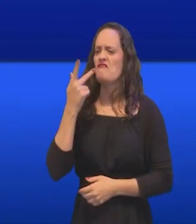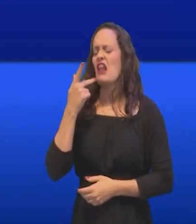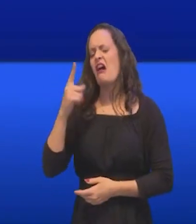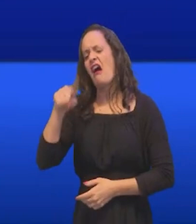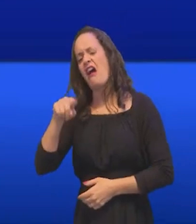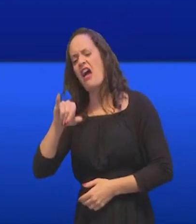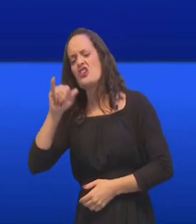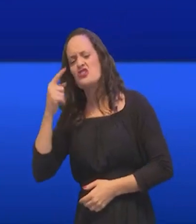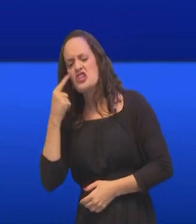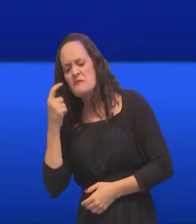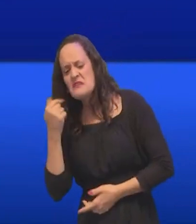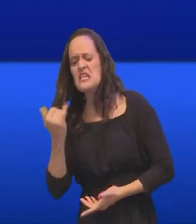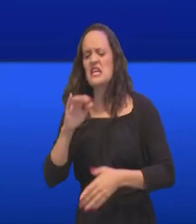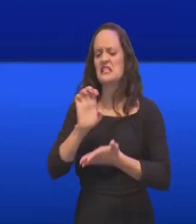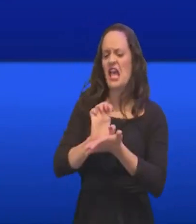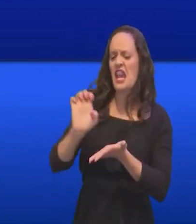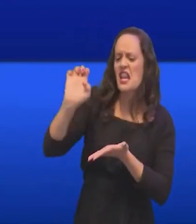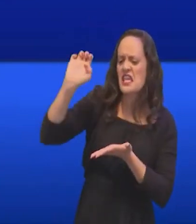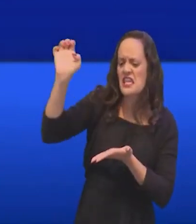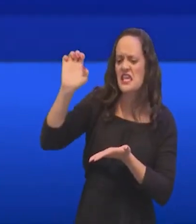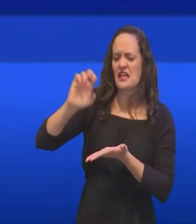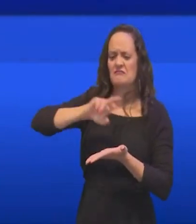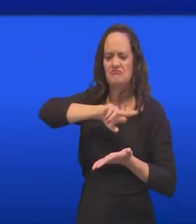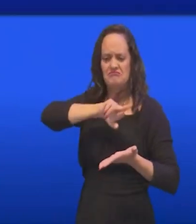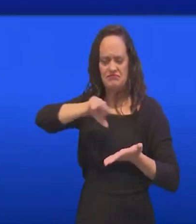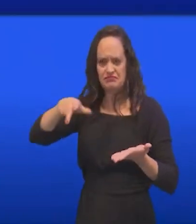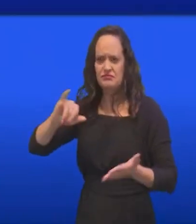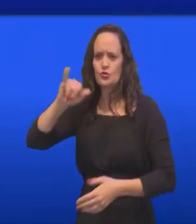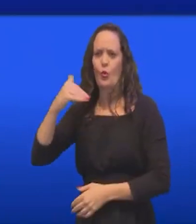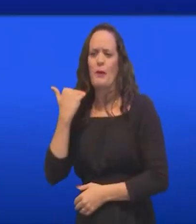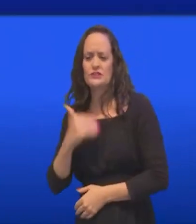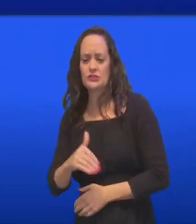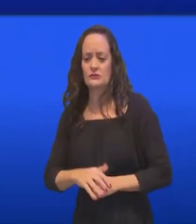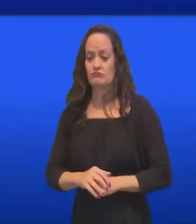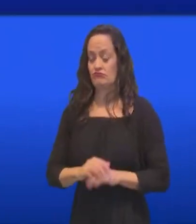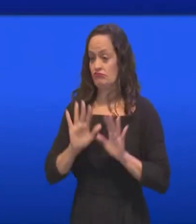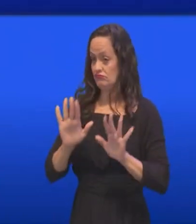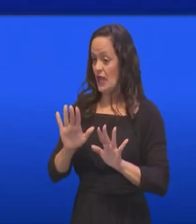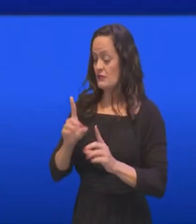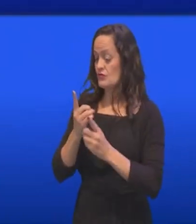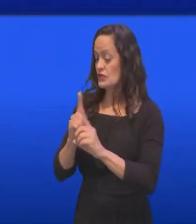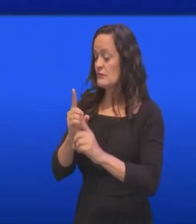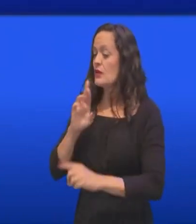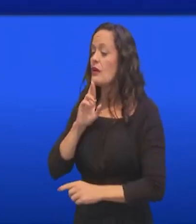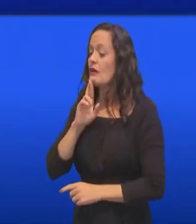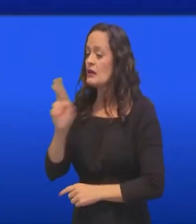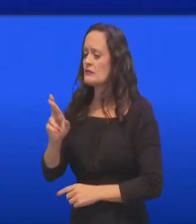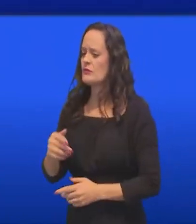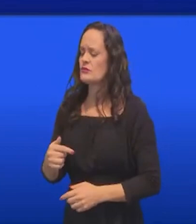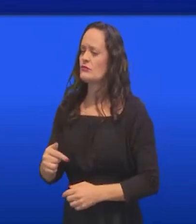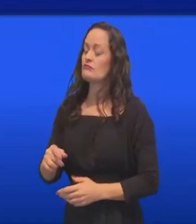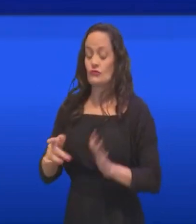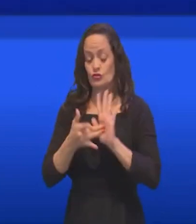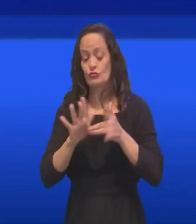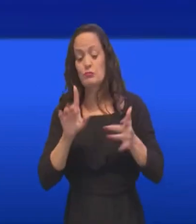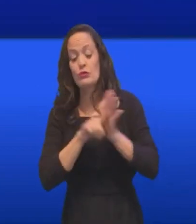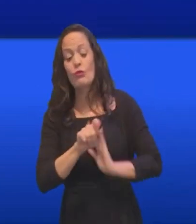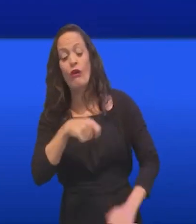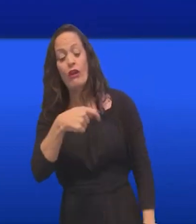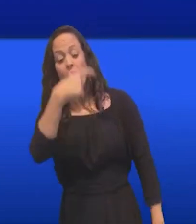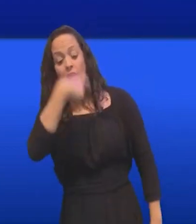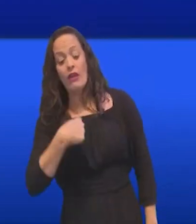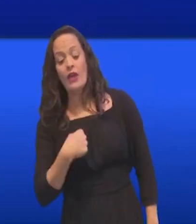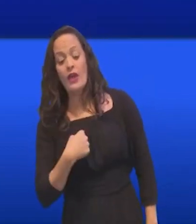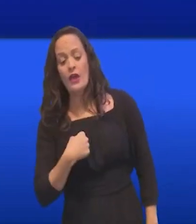e outros Jeremias, ou algum dos profetas. Mas vós, continuou ele, quem dizeis que eu sou?